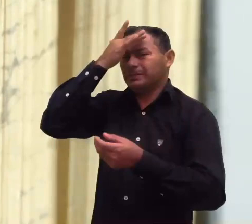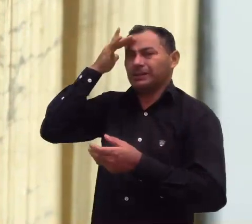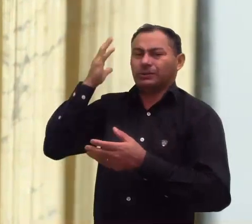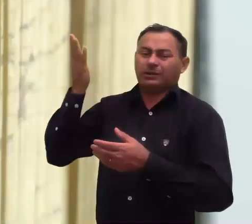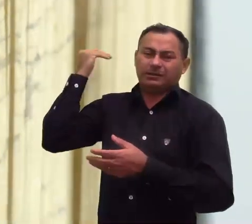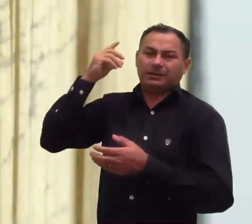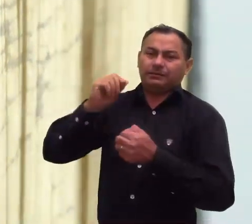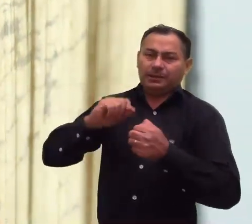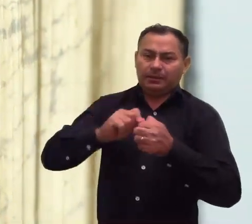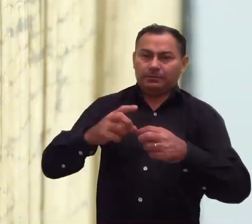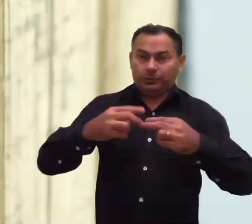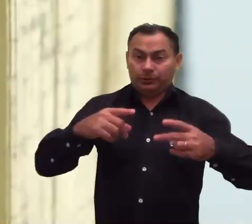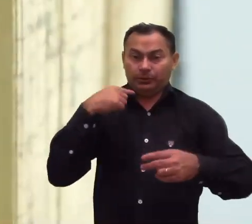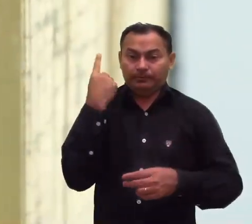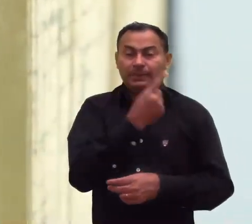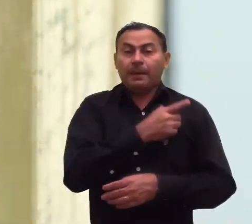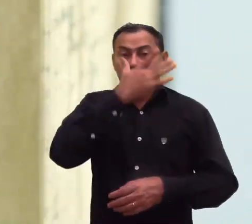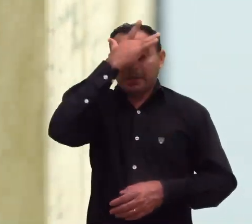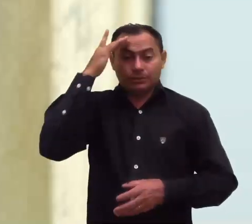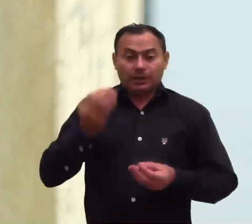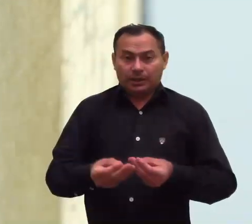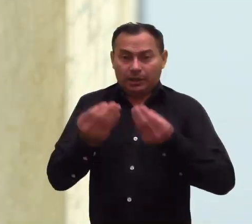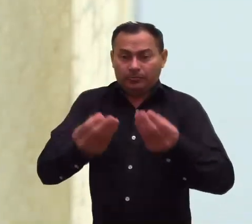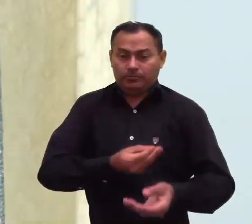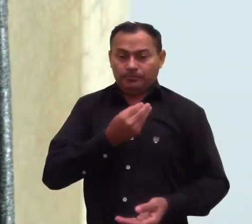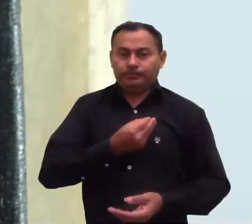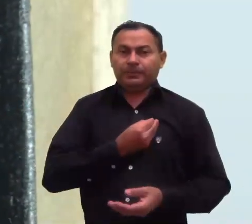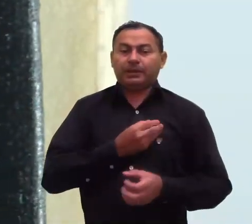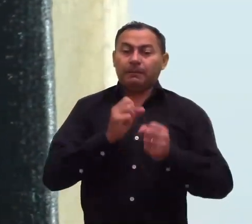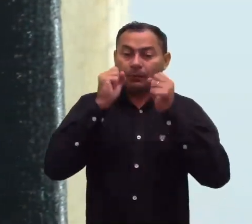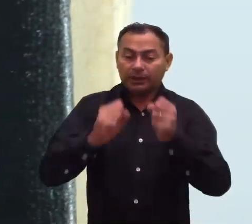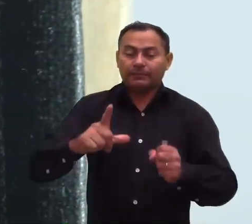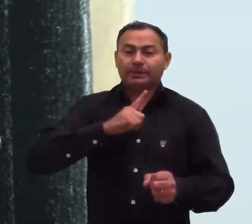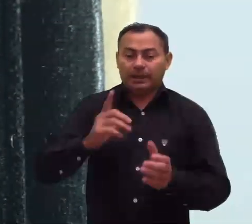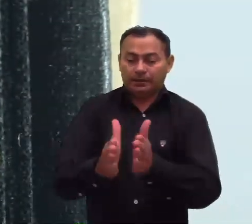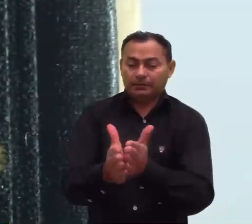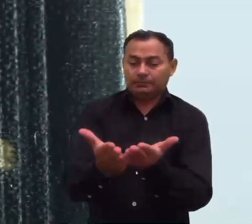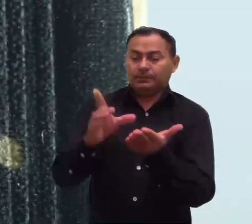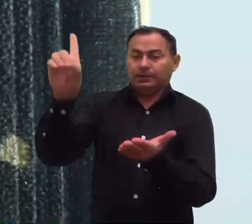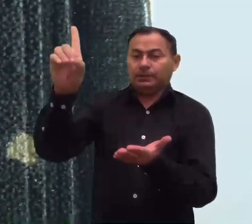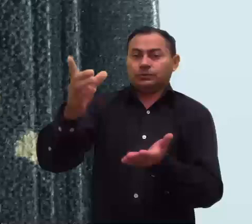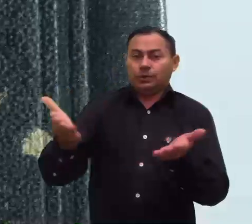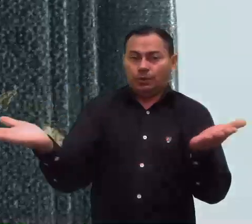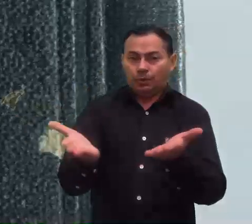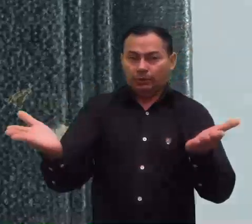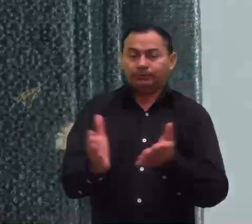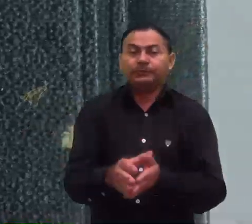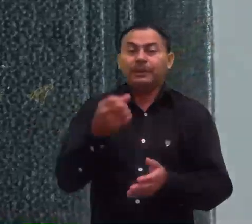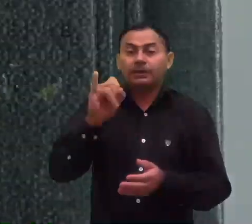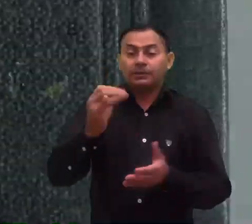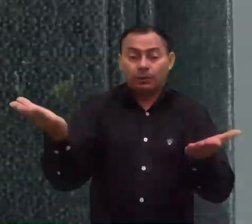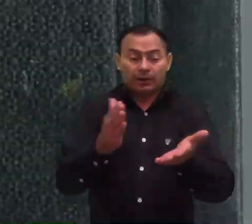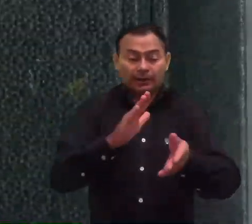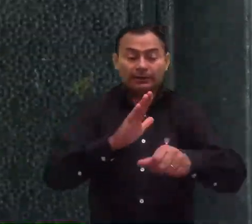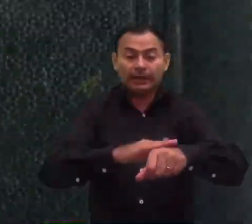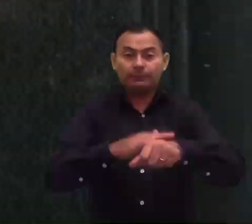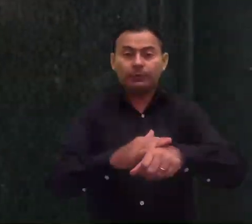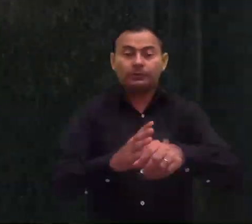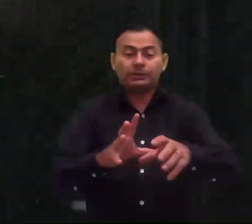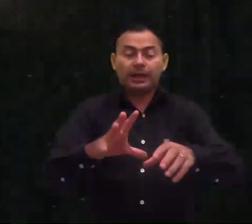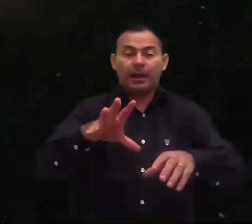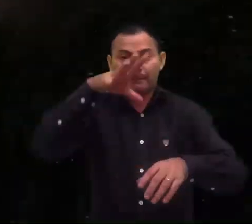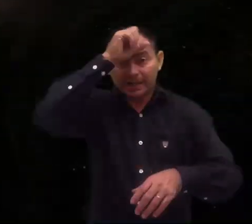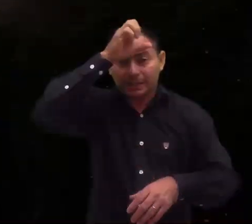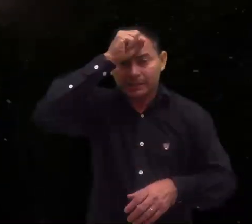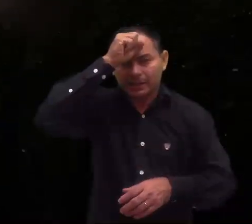a muita gente. Muita gente que deu a vida exatamente para que pudéssemos ter a palavra hoje. Se hoje é tempo